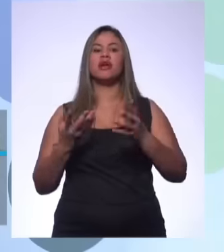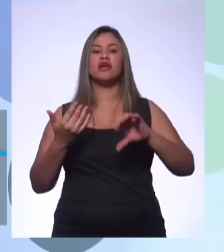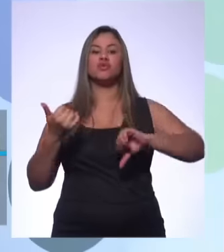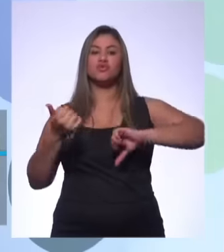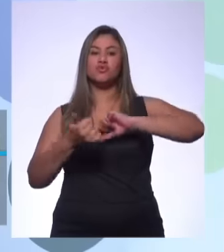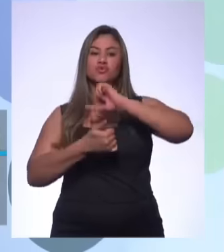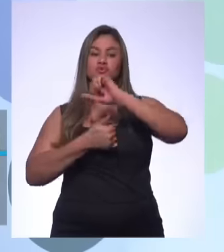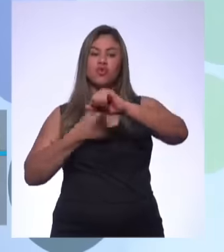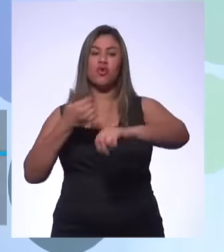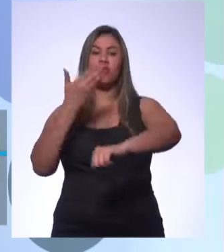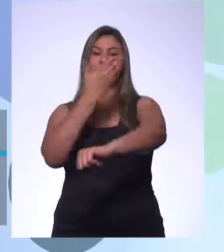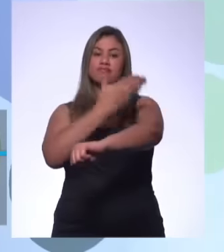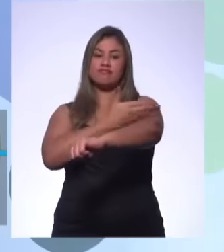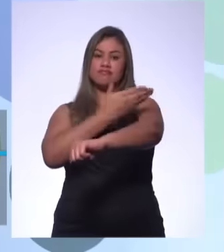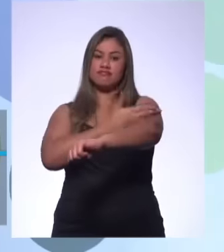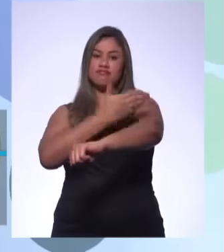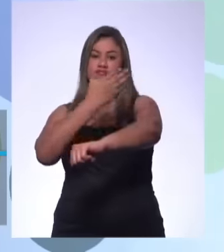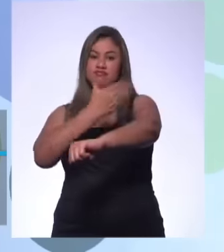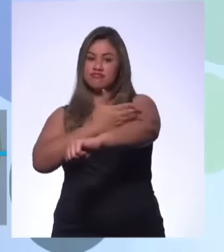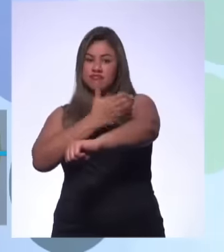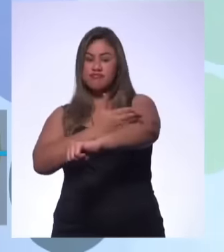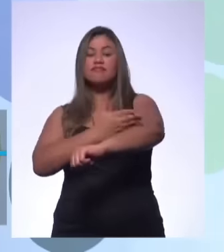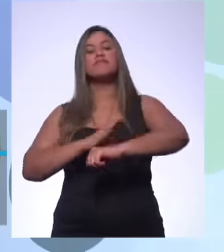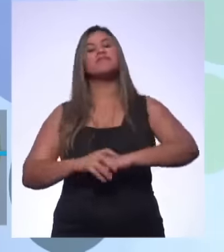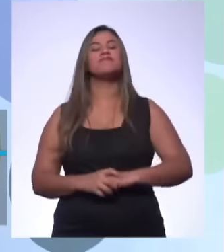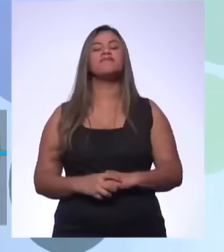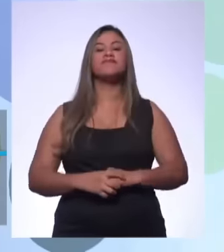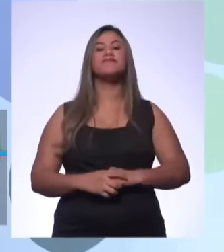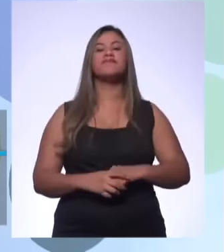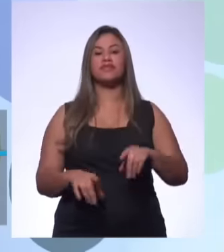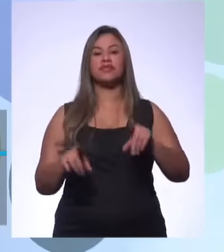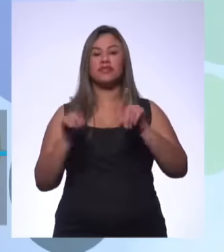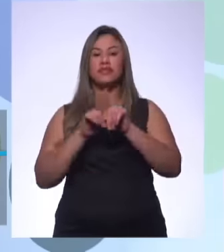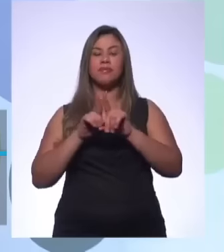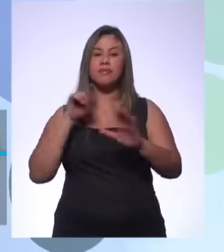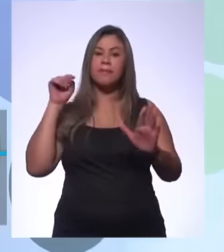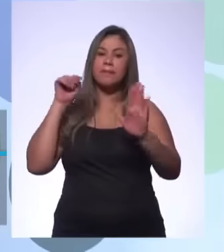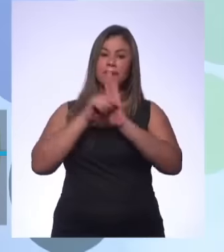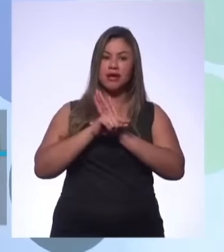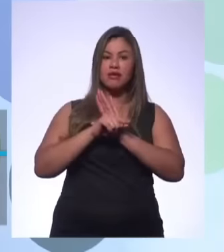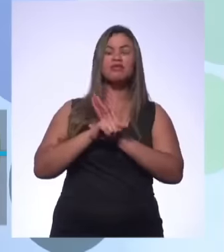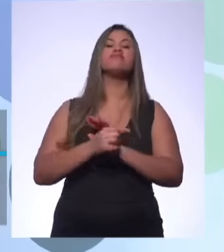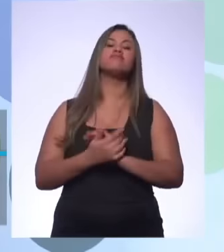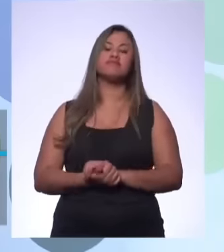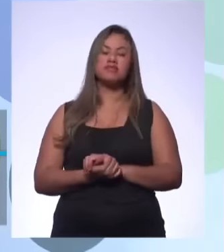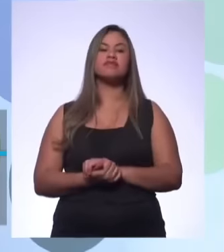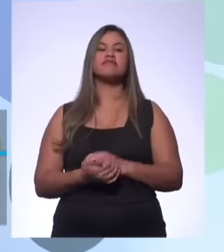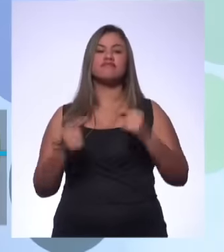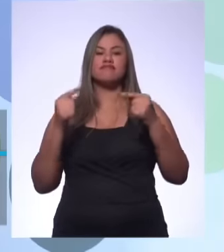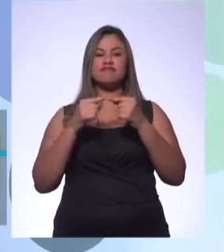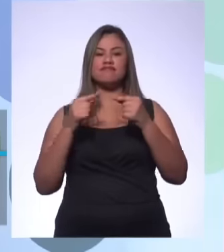aí da Idade Antiga para o mundo medieval, e aí já entramos na questão disparadora, né? Que é essa questão